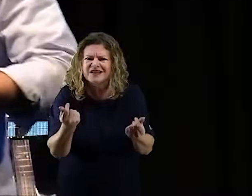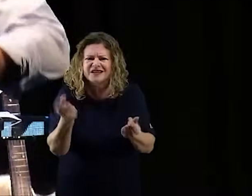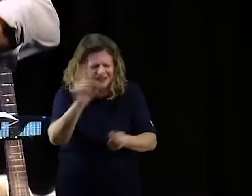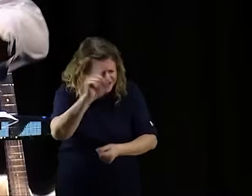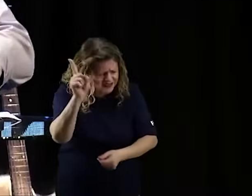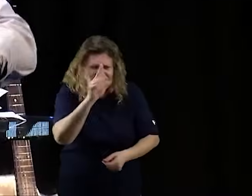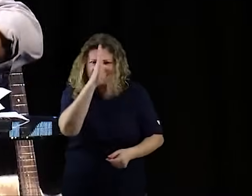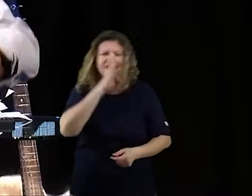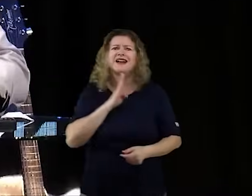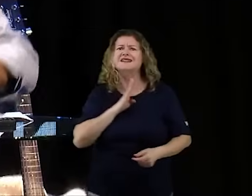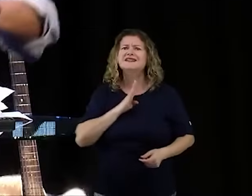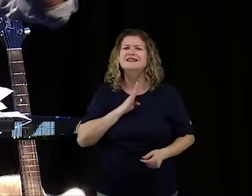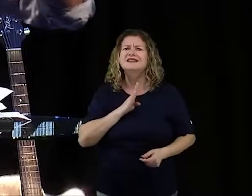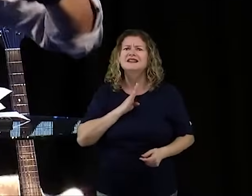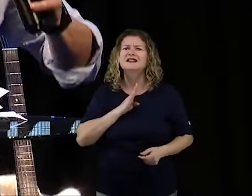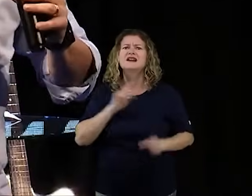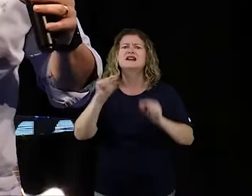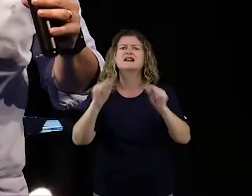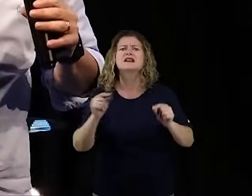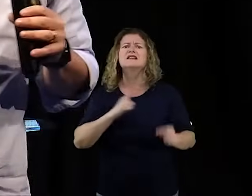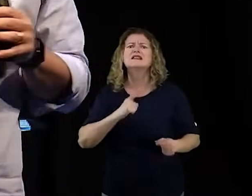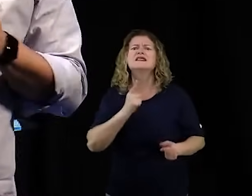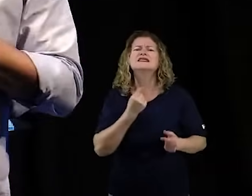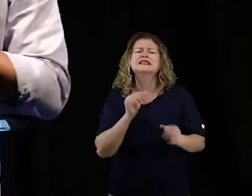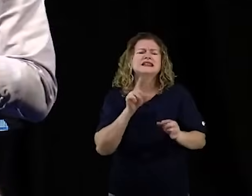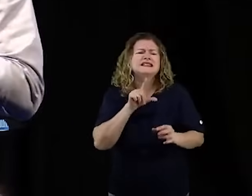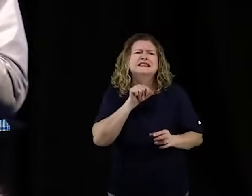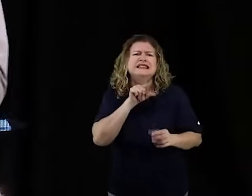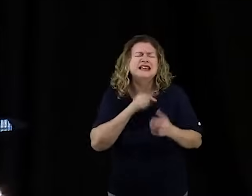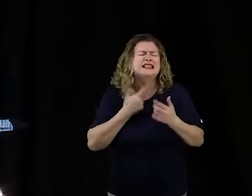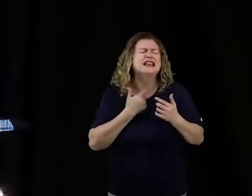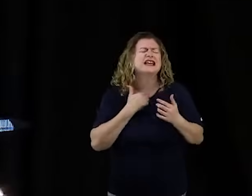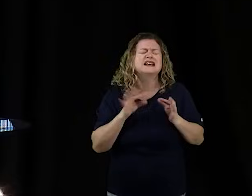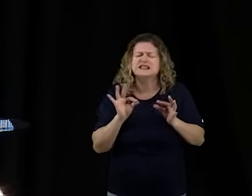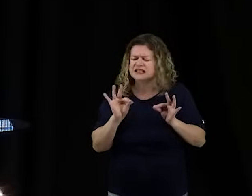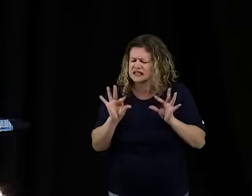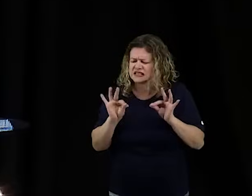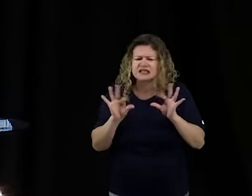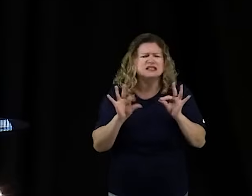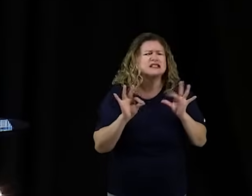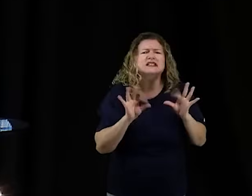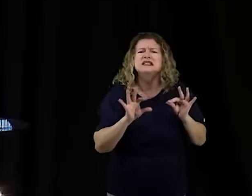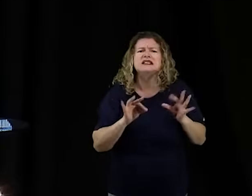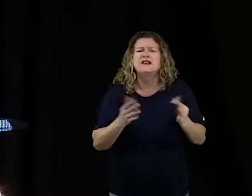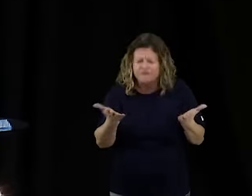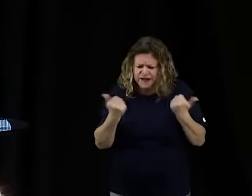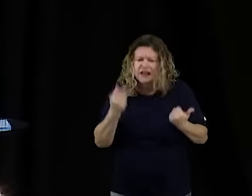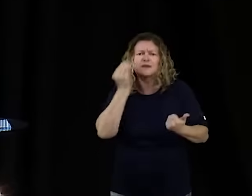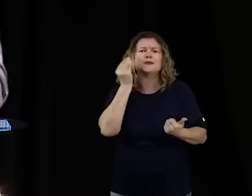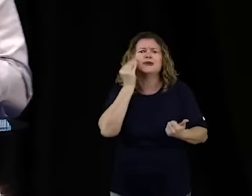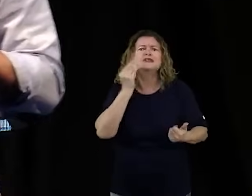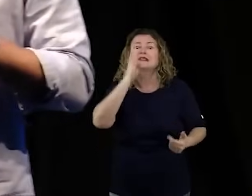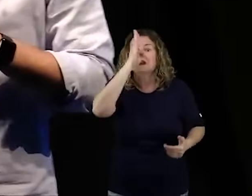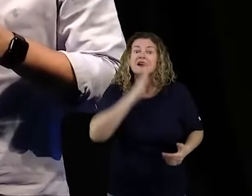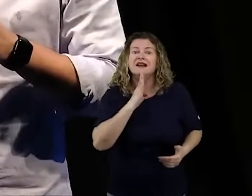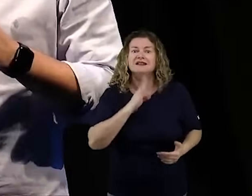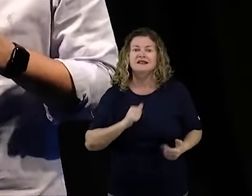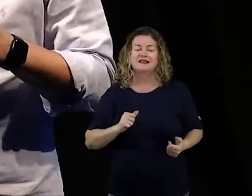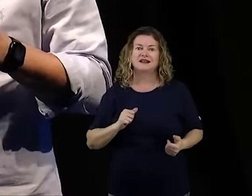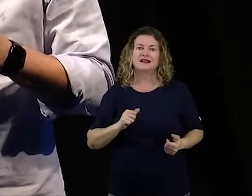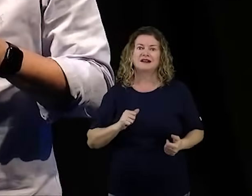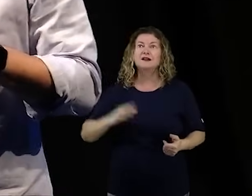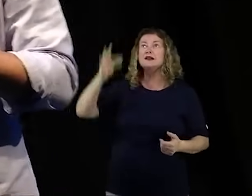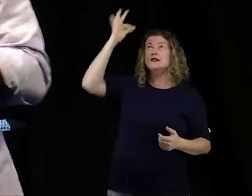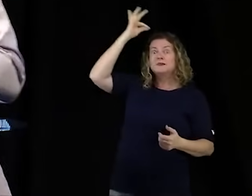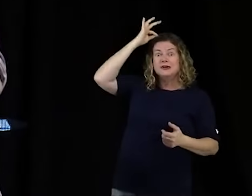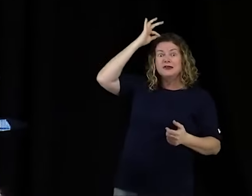beba e beba de graça da água da vida não é isso o espírito diz vem a noiva a igreja diz vem e Quem tem sede